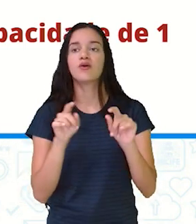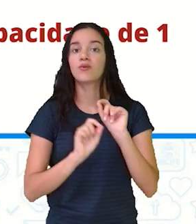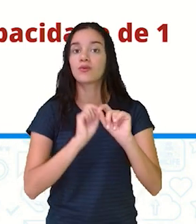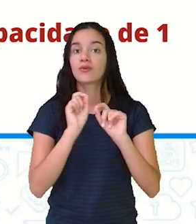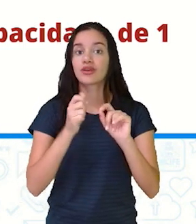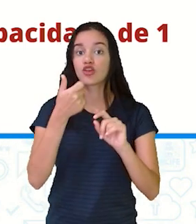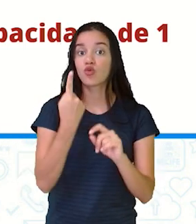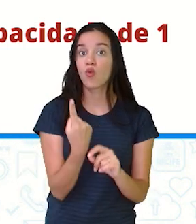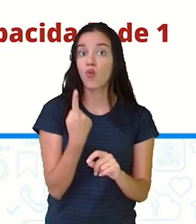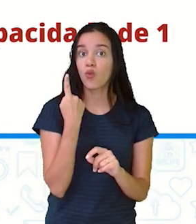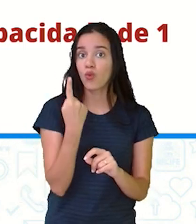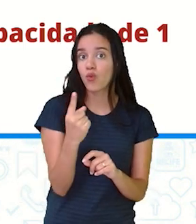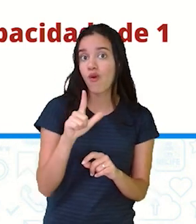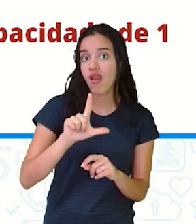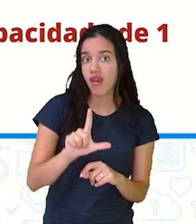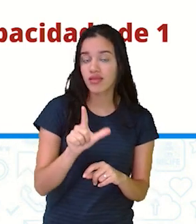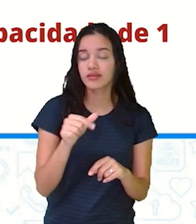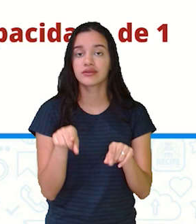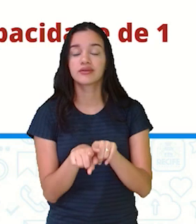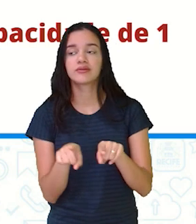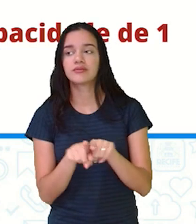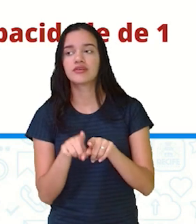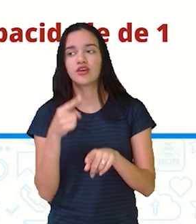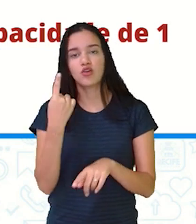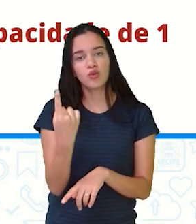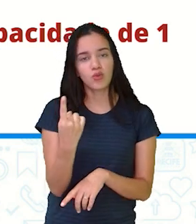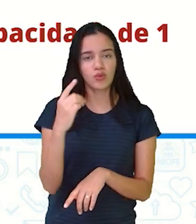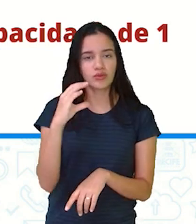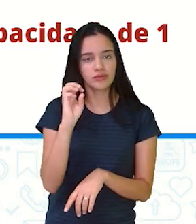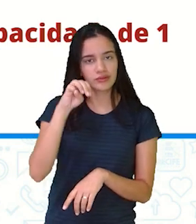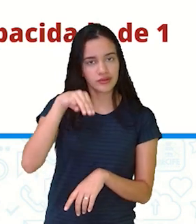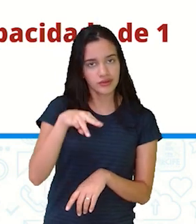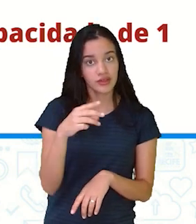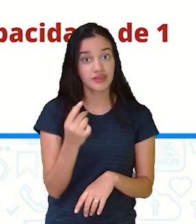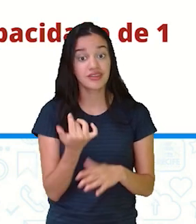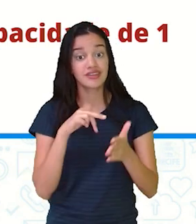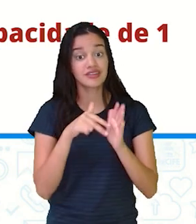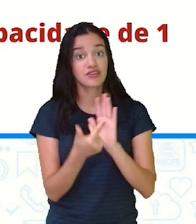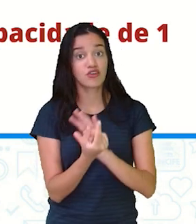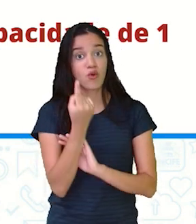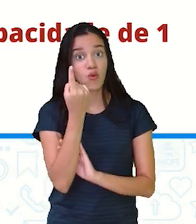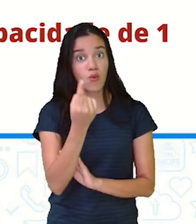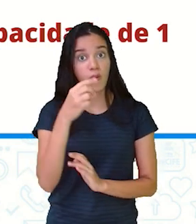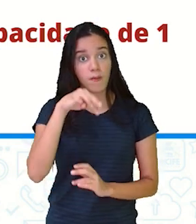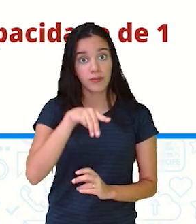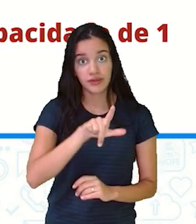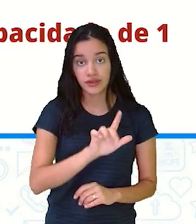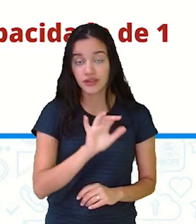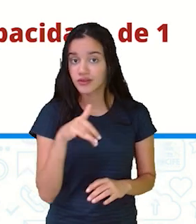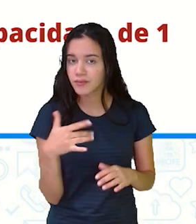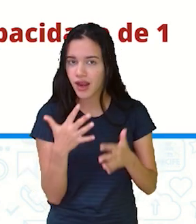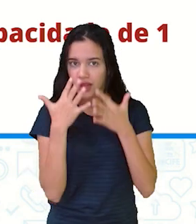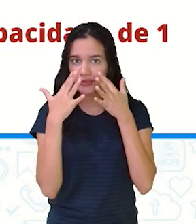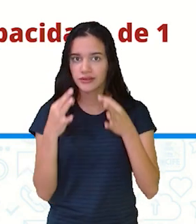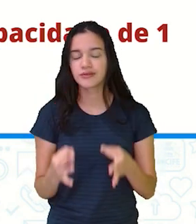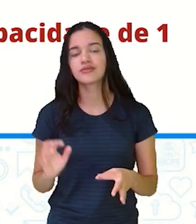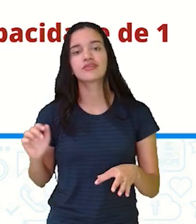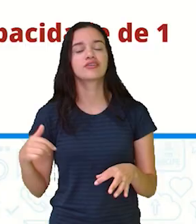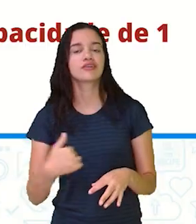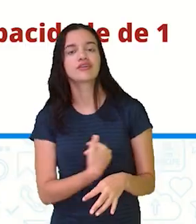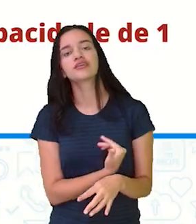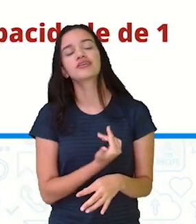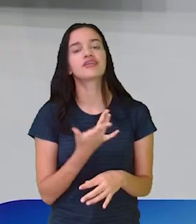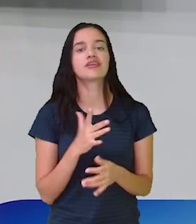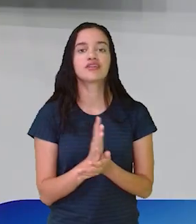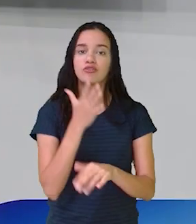1 litro. E 1 centímetro cúbico corresponde a 1 mililitro. Preste atenção nisso que a gente